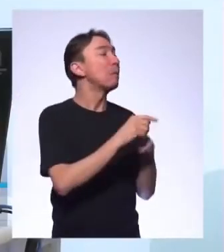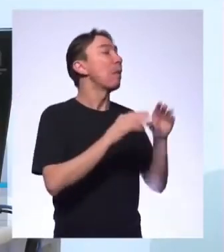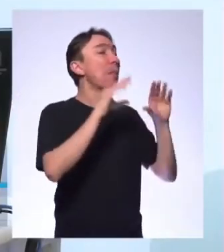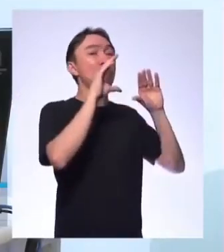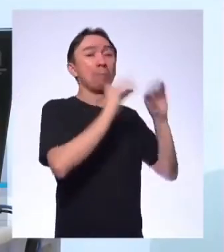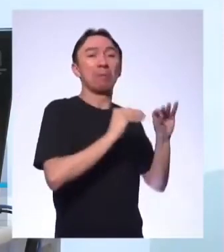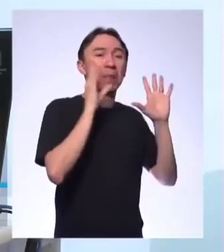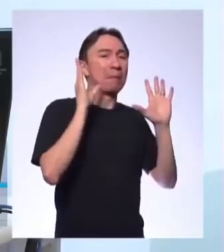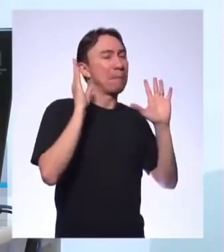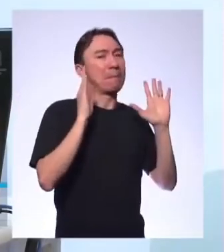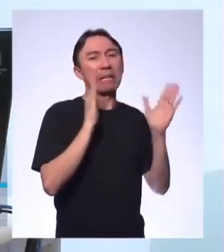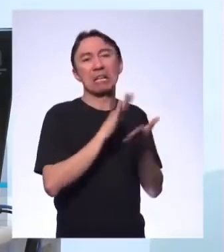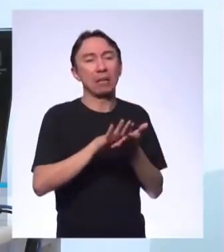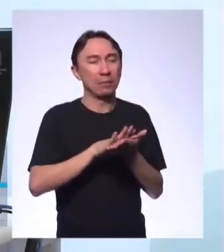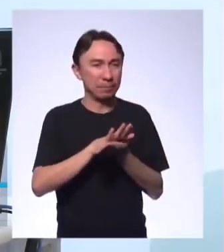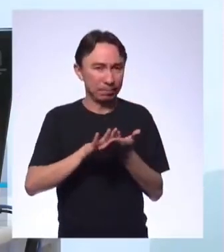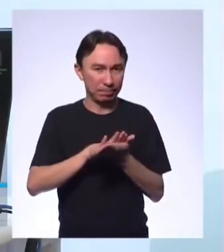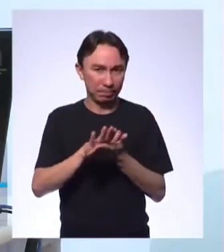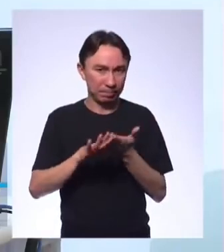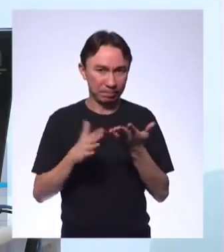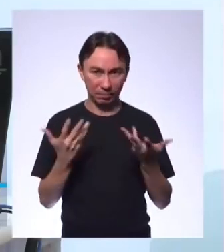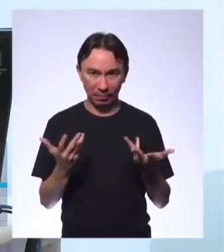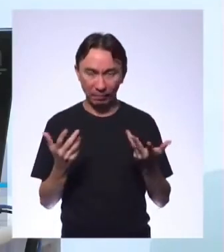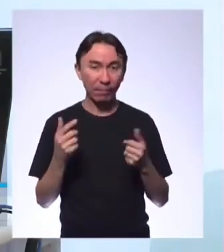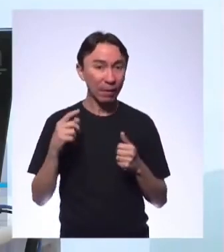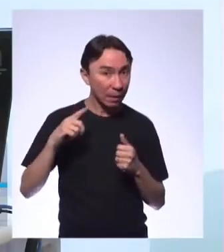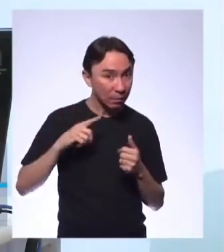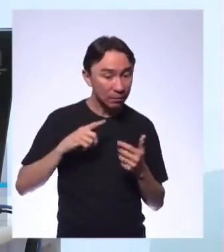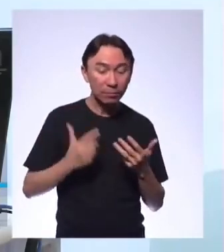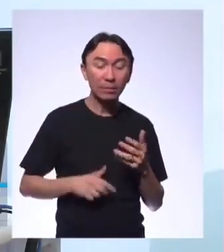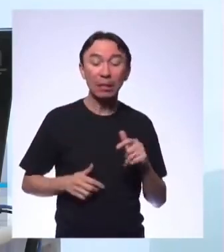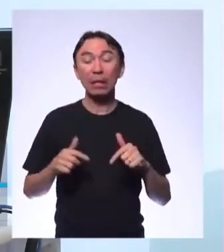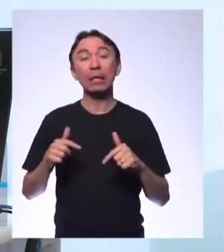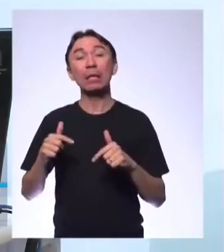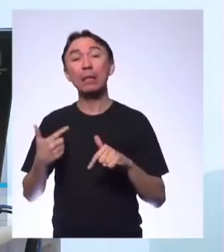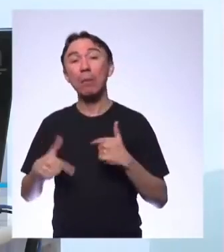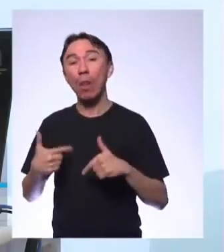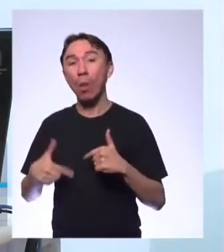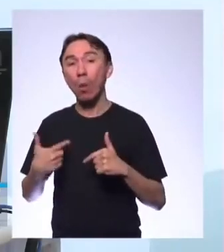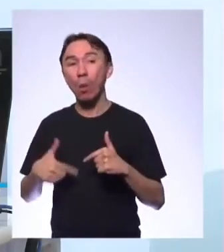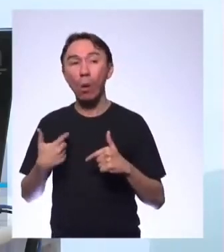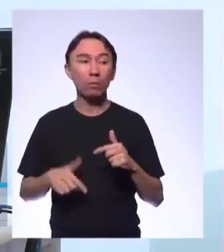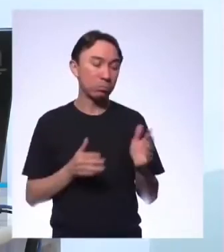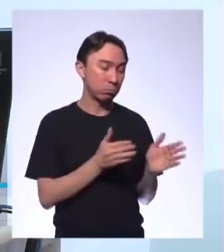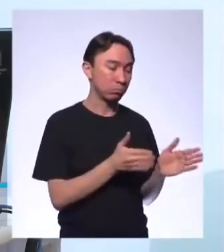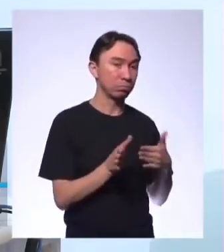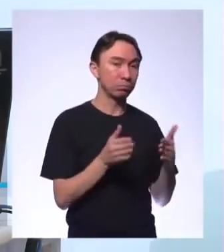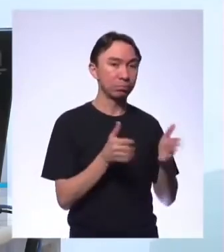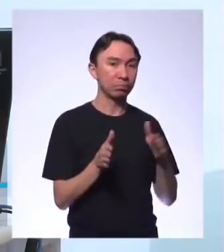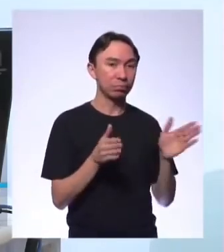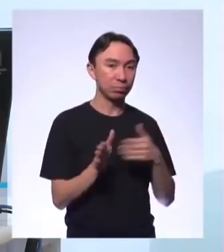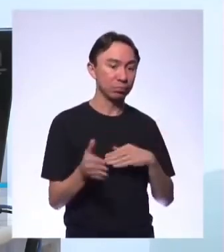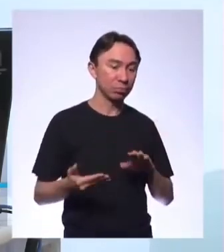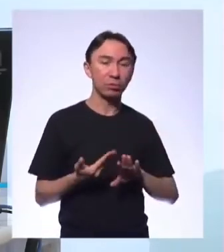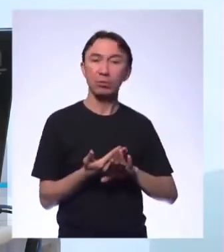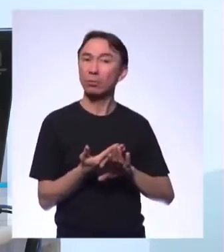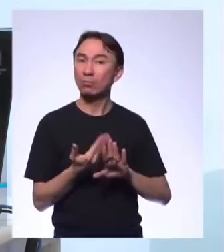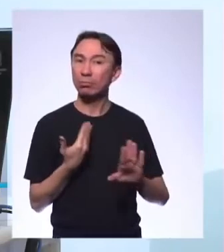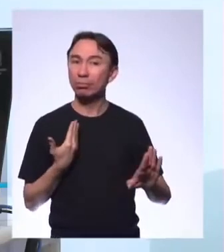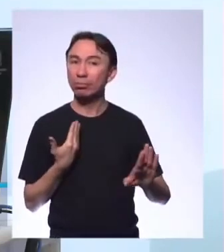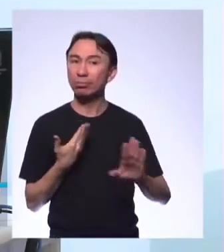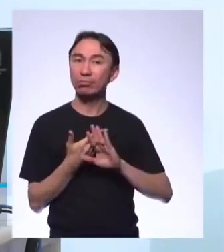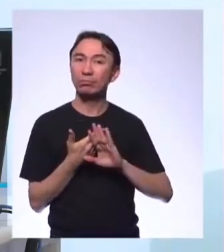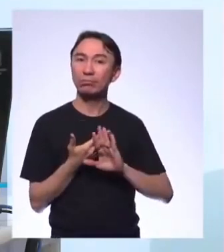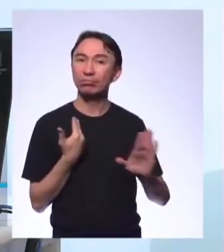Então, isso é o que significa a separação entre o trabalhador e a produção, o trabalhador e o fruto do seu trabalho,